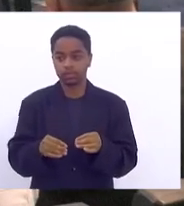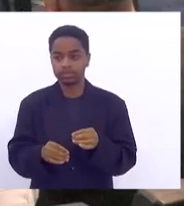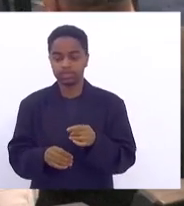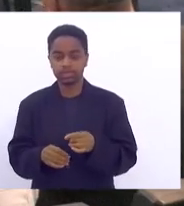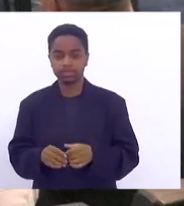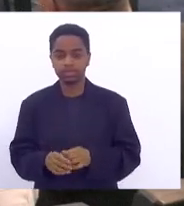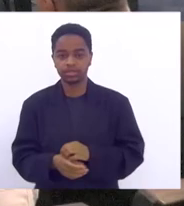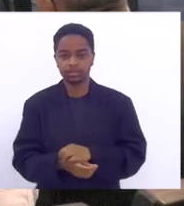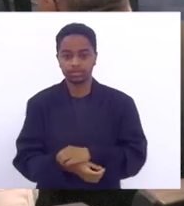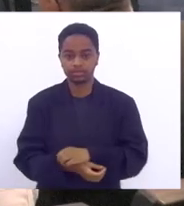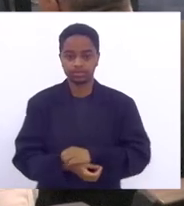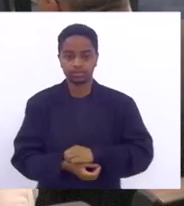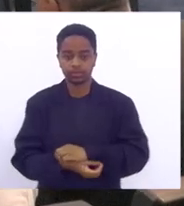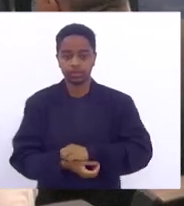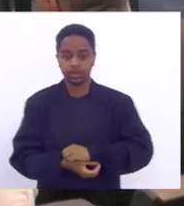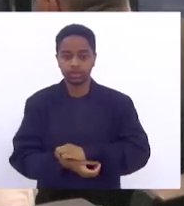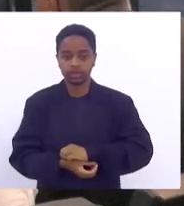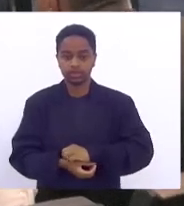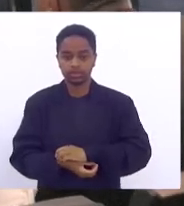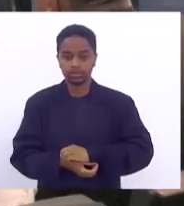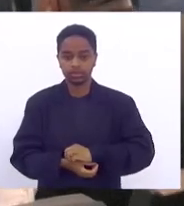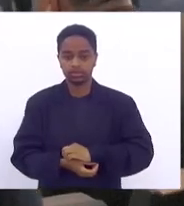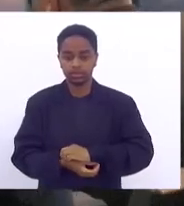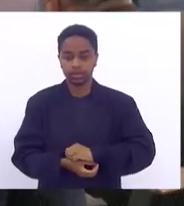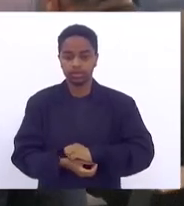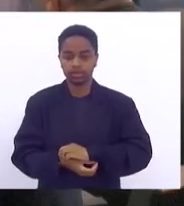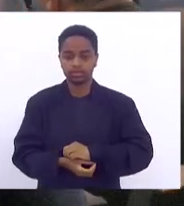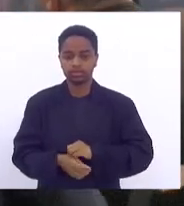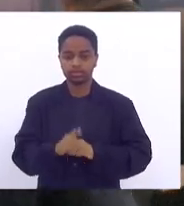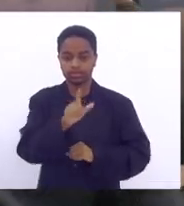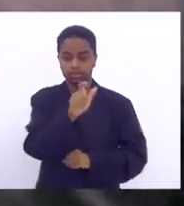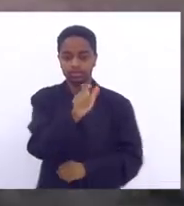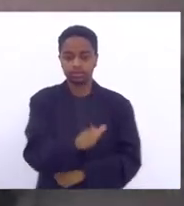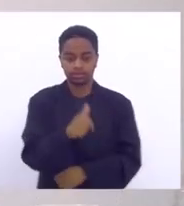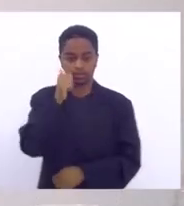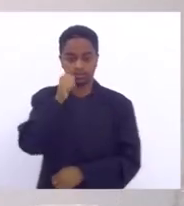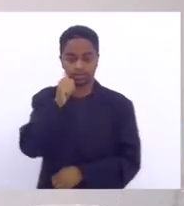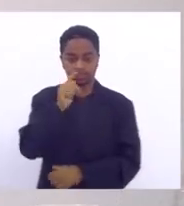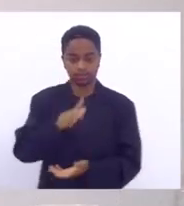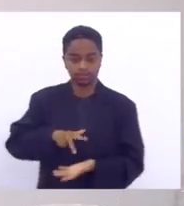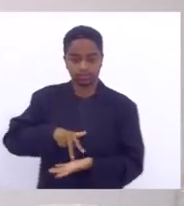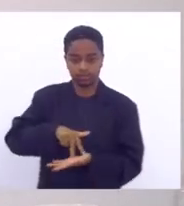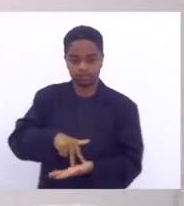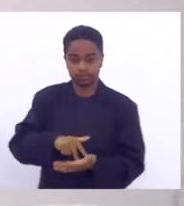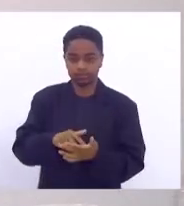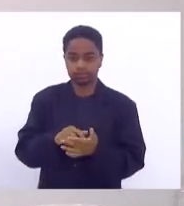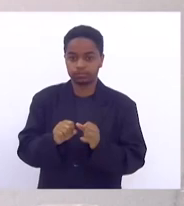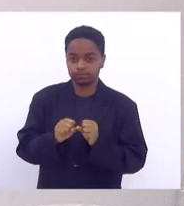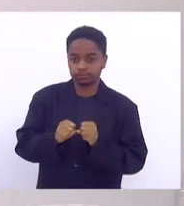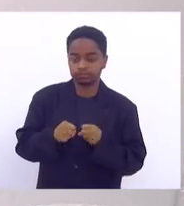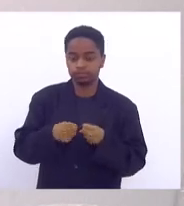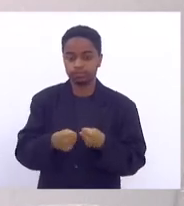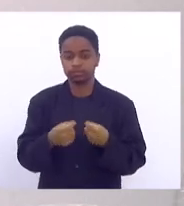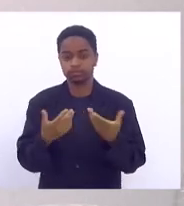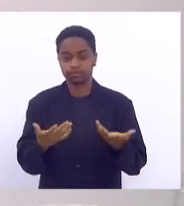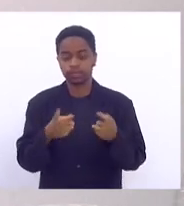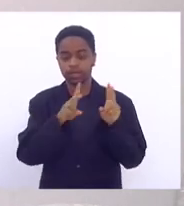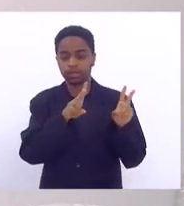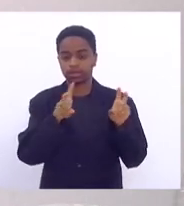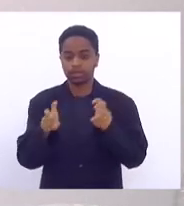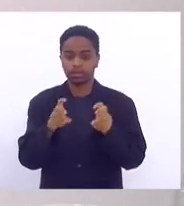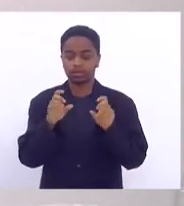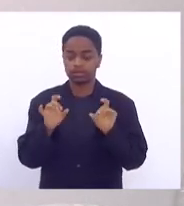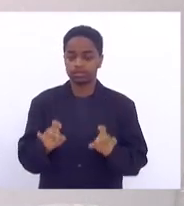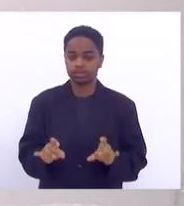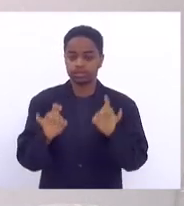juu uma pessoa uma mulher firme guerreira e que nesse assunto em especial